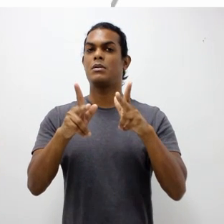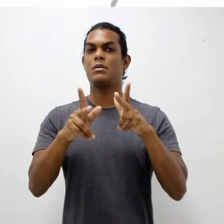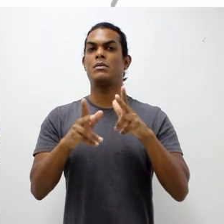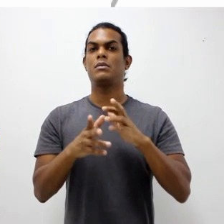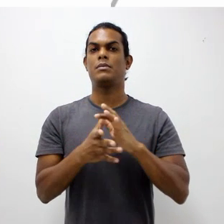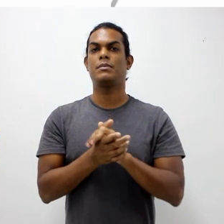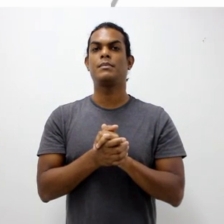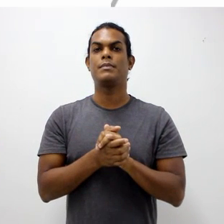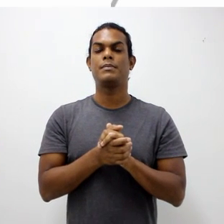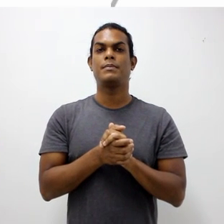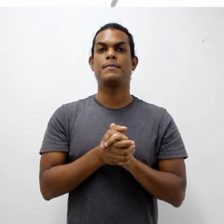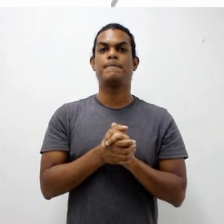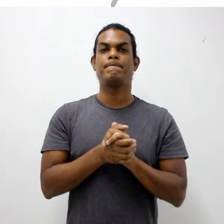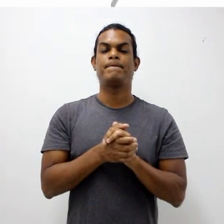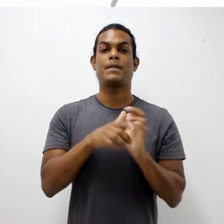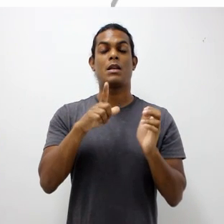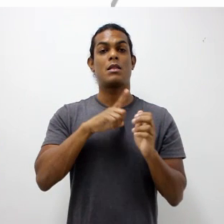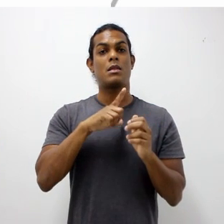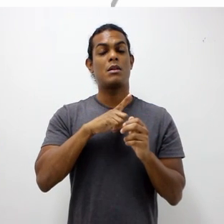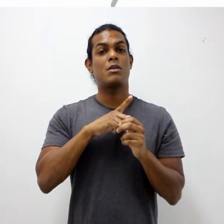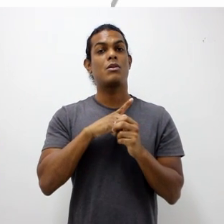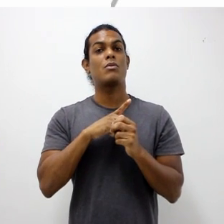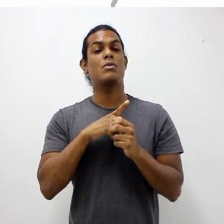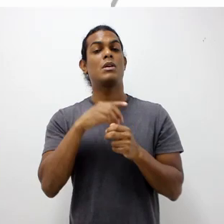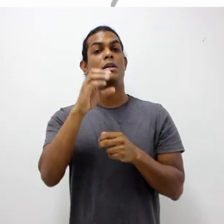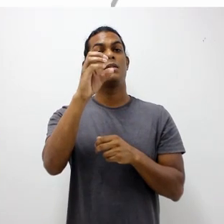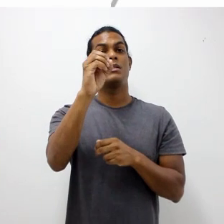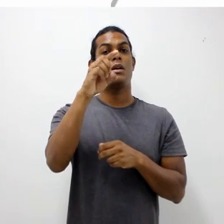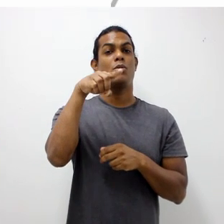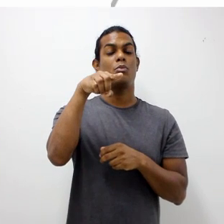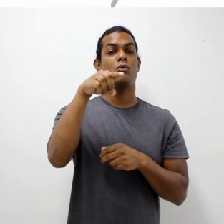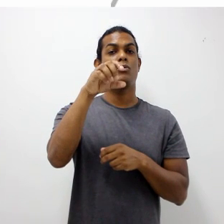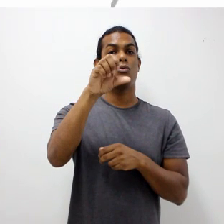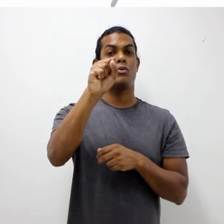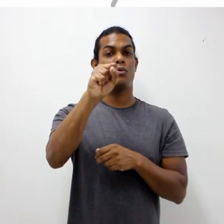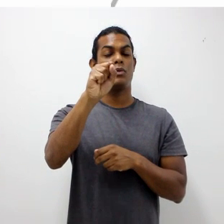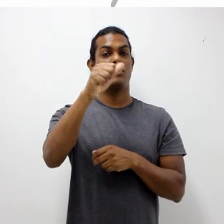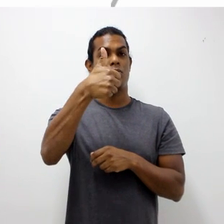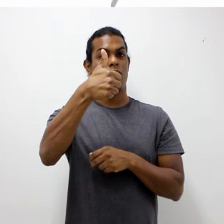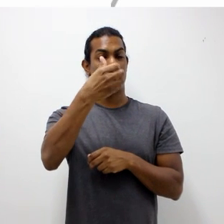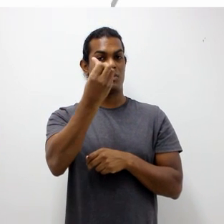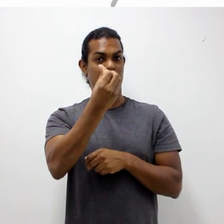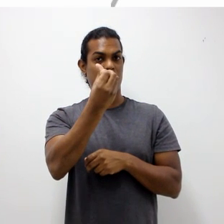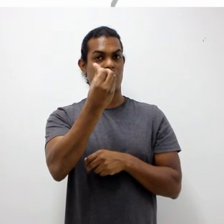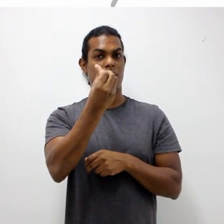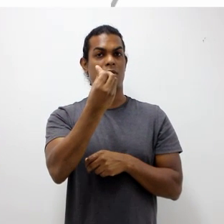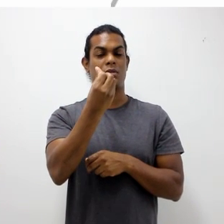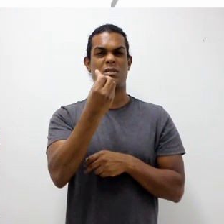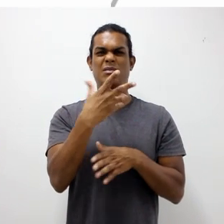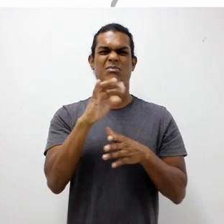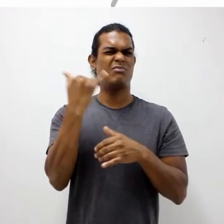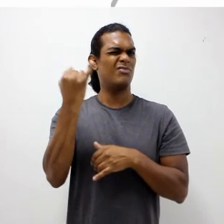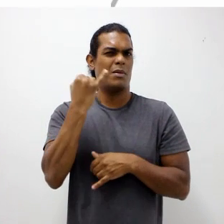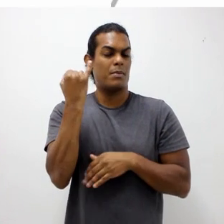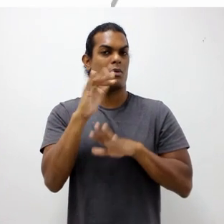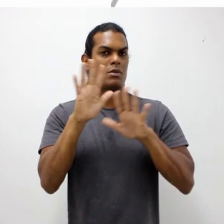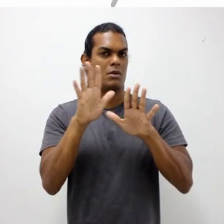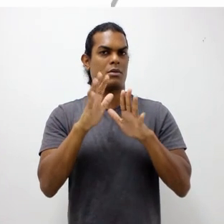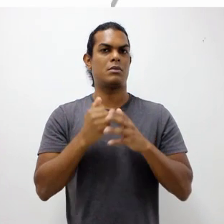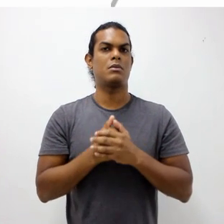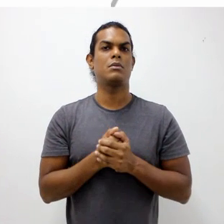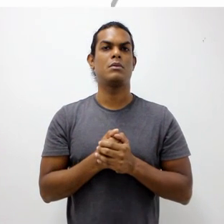isso não interessa para a gente trabalhar com isso aqui. Então, a gente vai trabalhar como se não houvesse nenhuma deformação, como se o